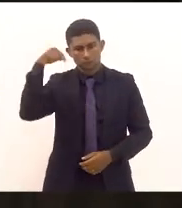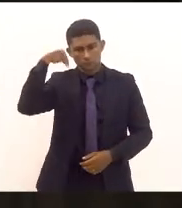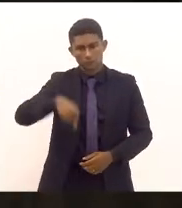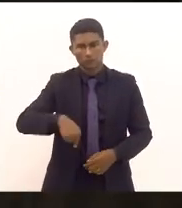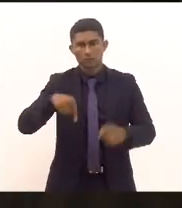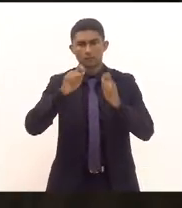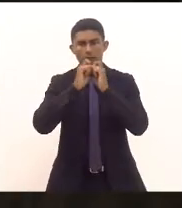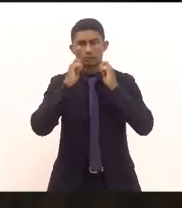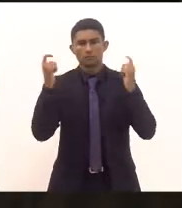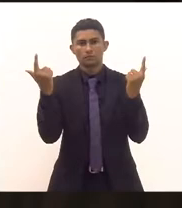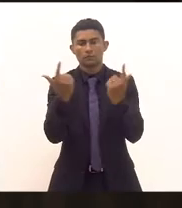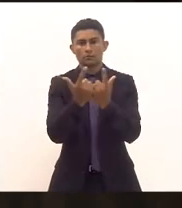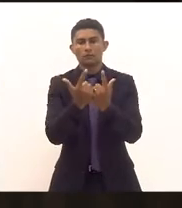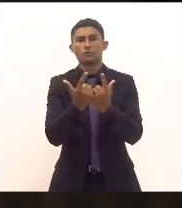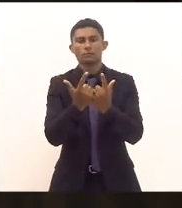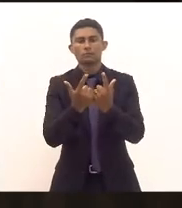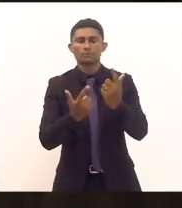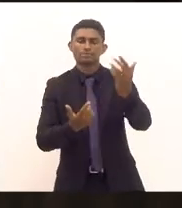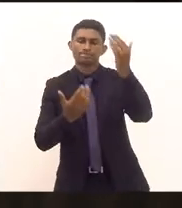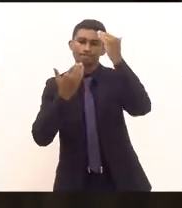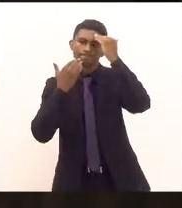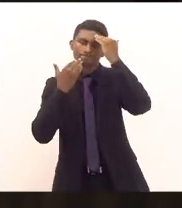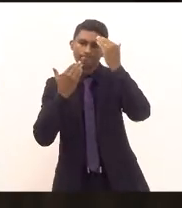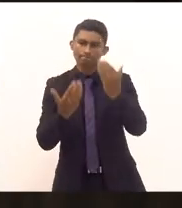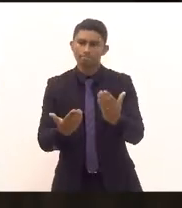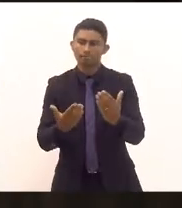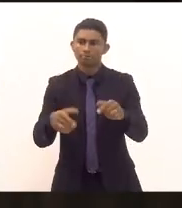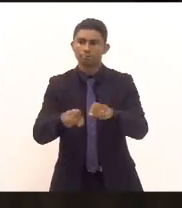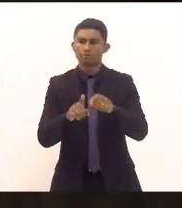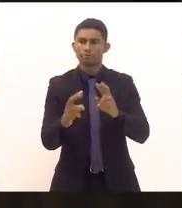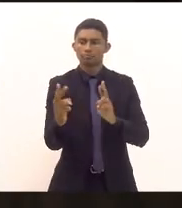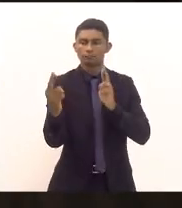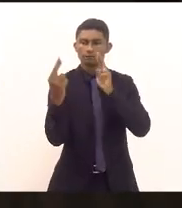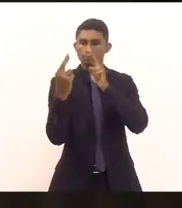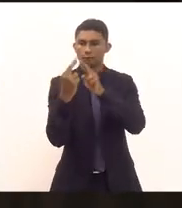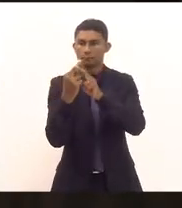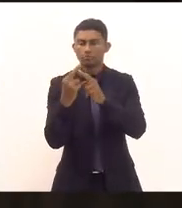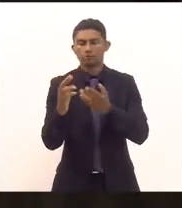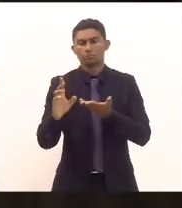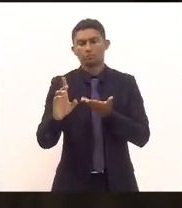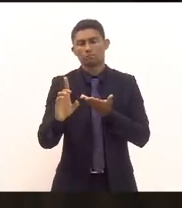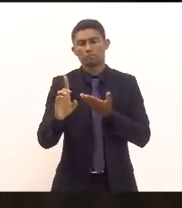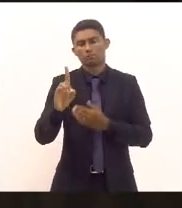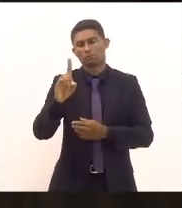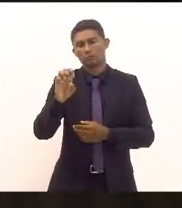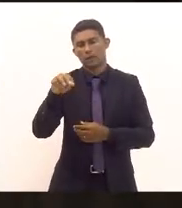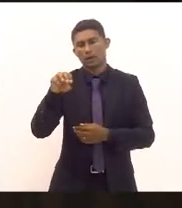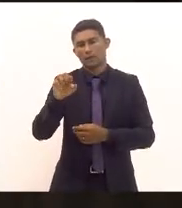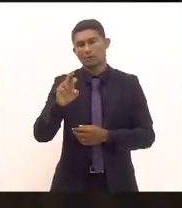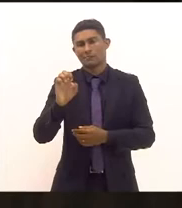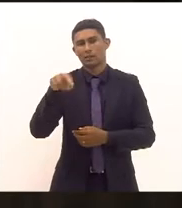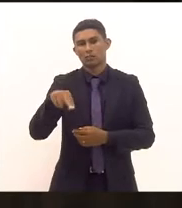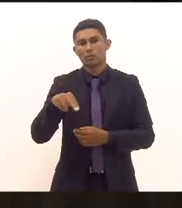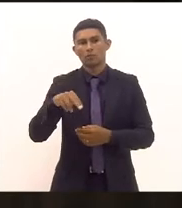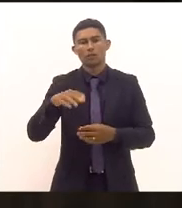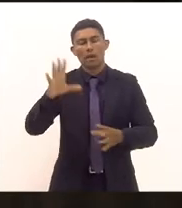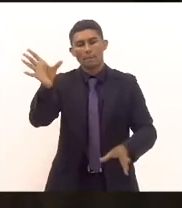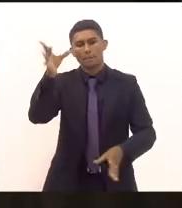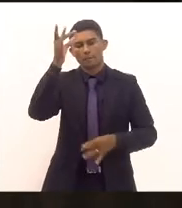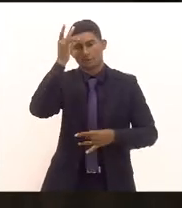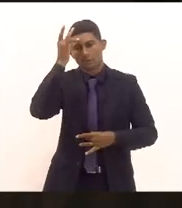Legislativa agradece referencia Ademilson pela excelente performance